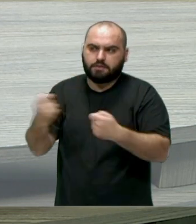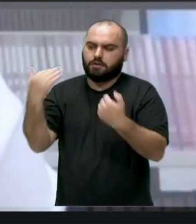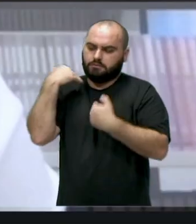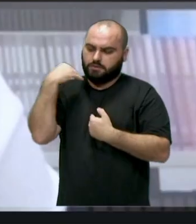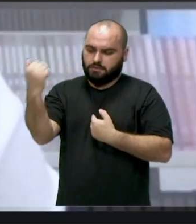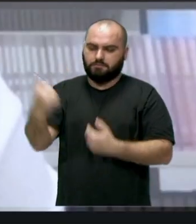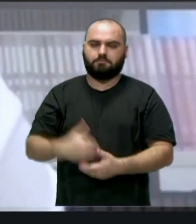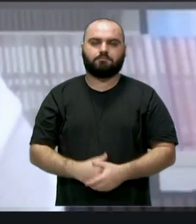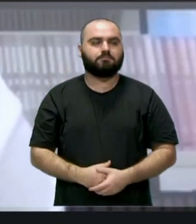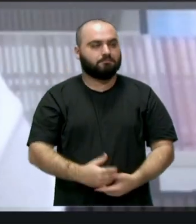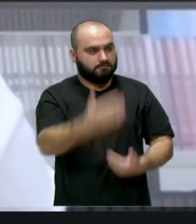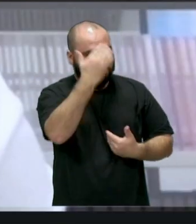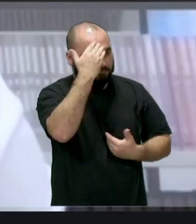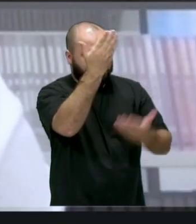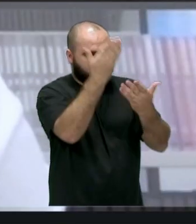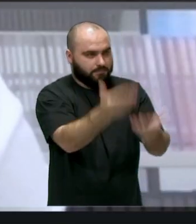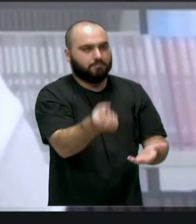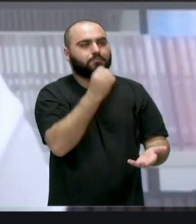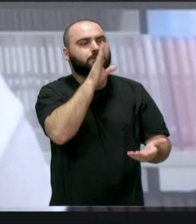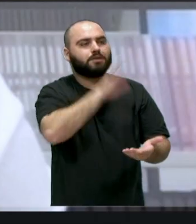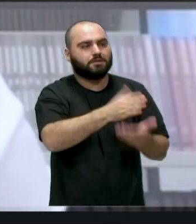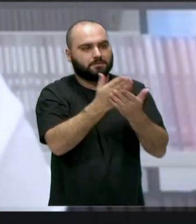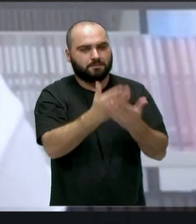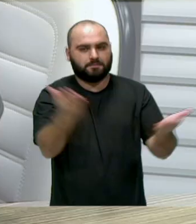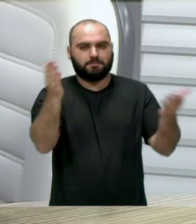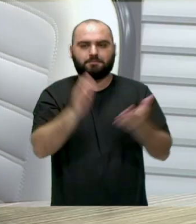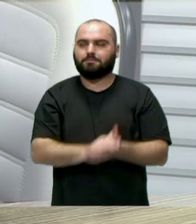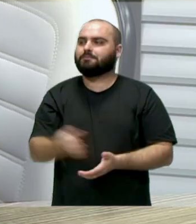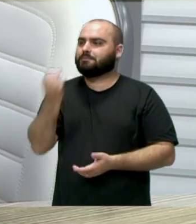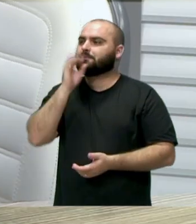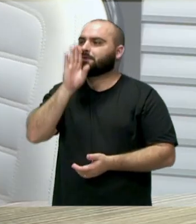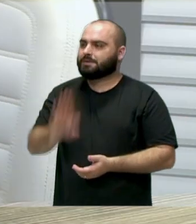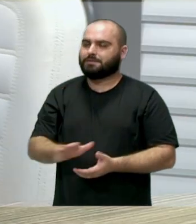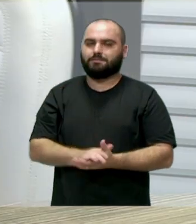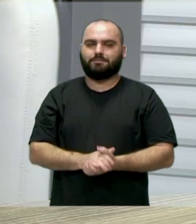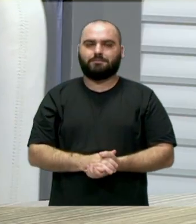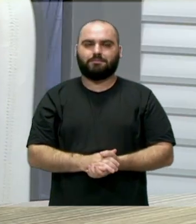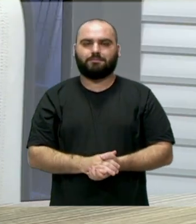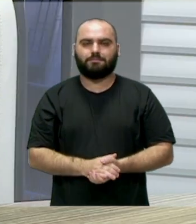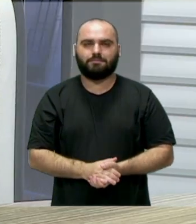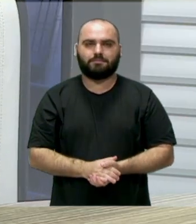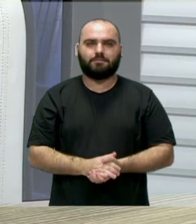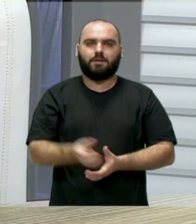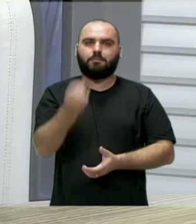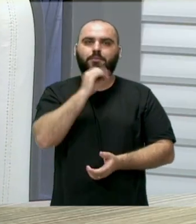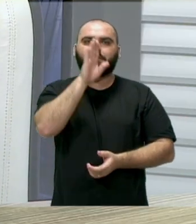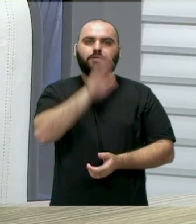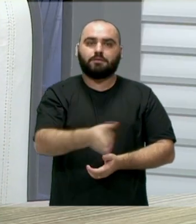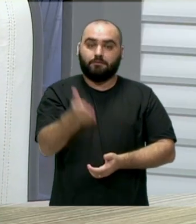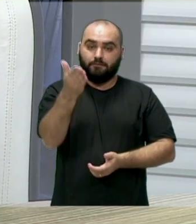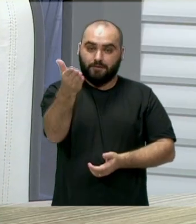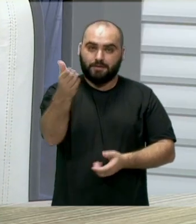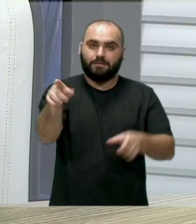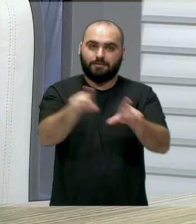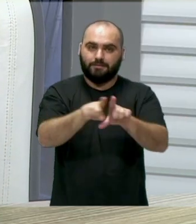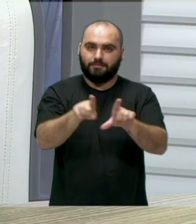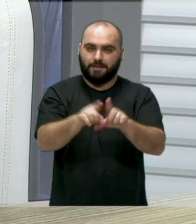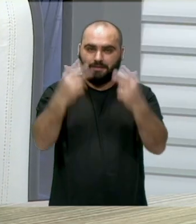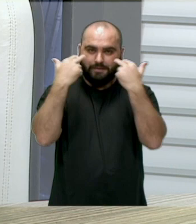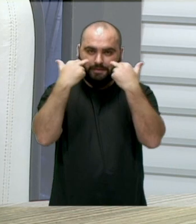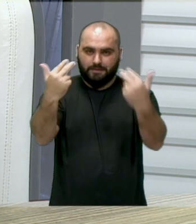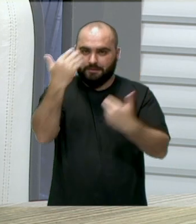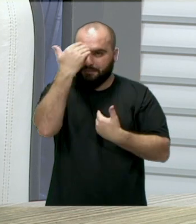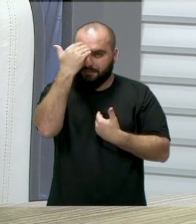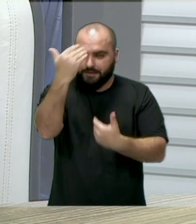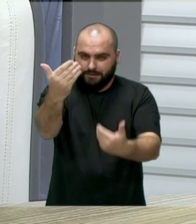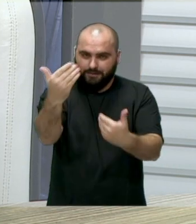Vereadores. Muito obrigado, uma boa tarde a todos. Muito boa tarde, senhor. E muito boa tarde a você também que nos acompanha, e obrigado por